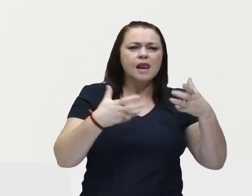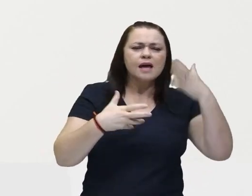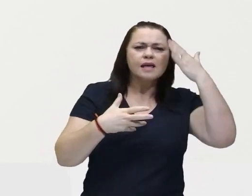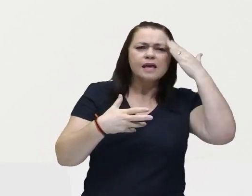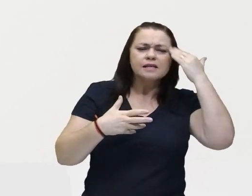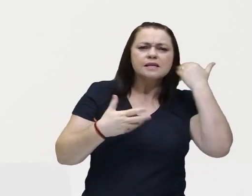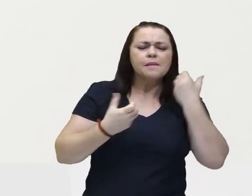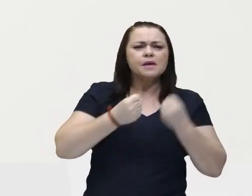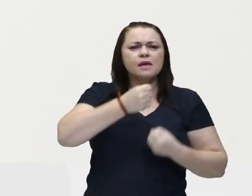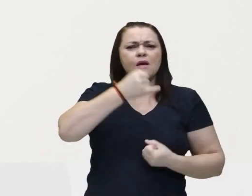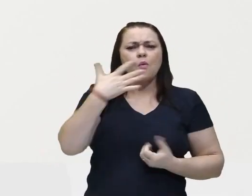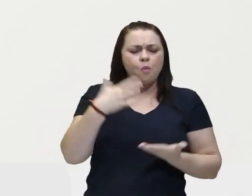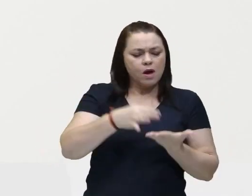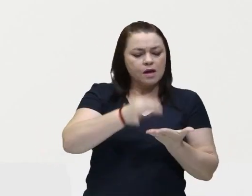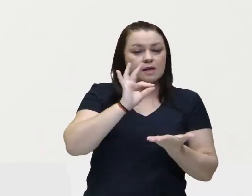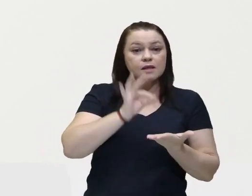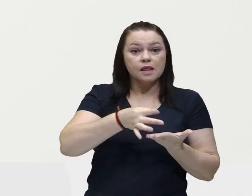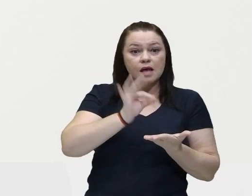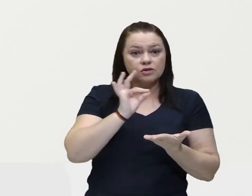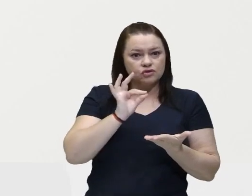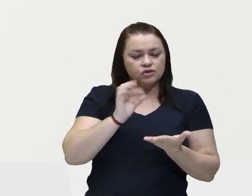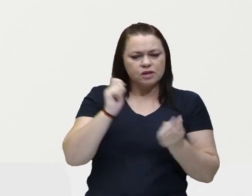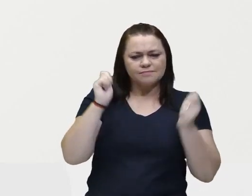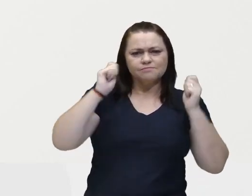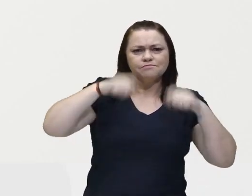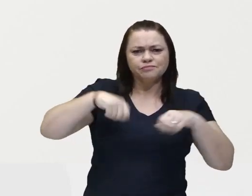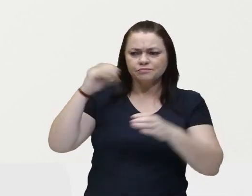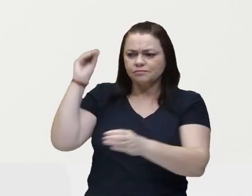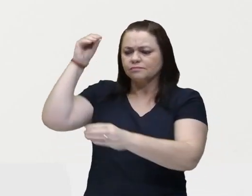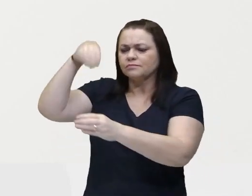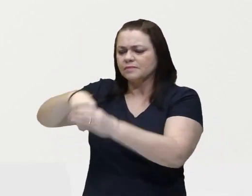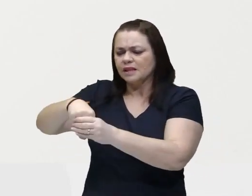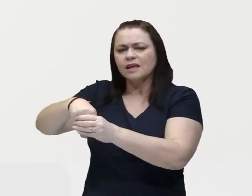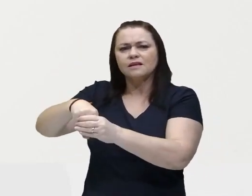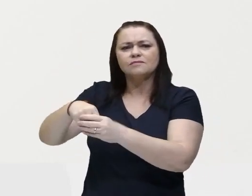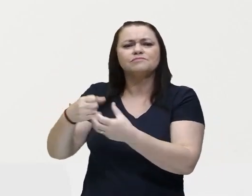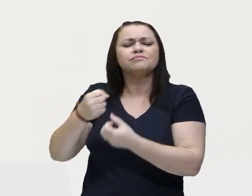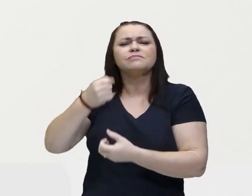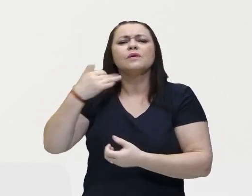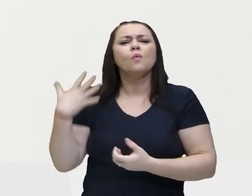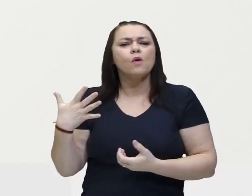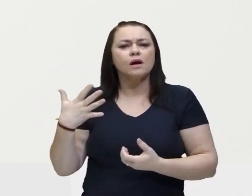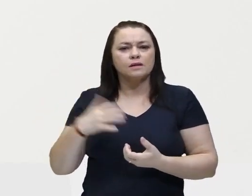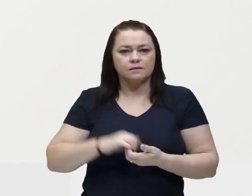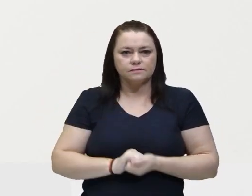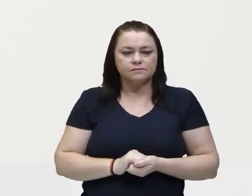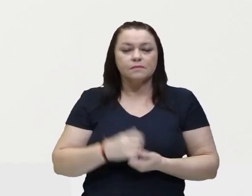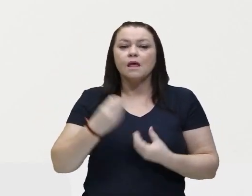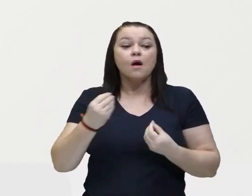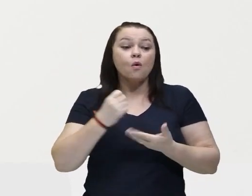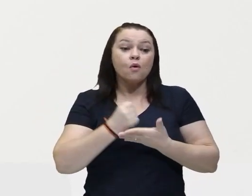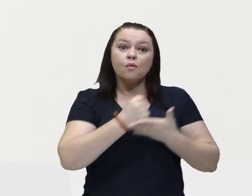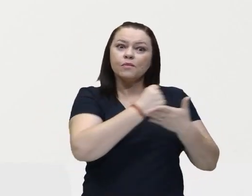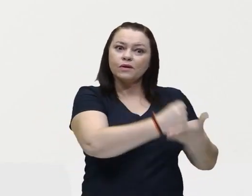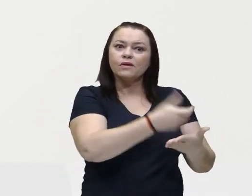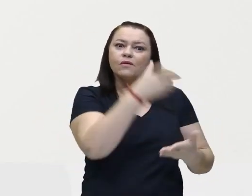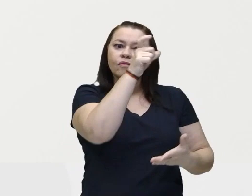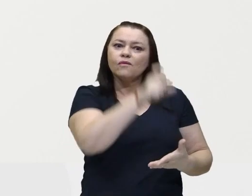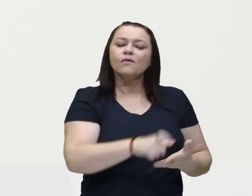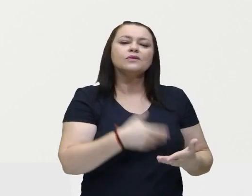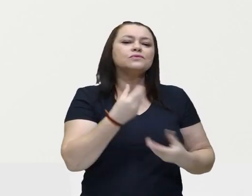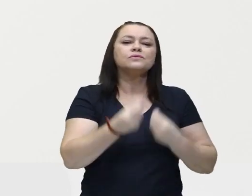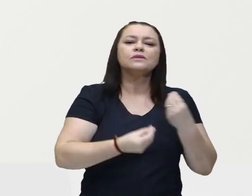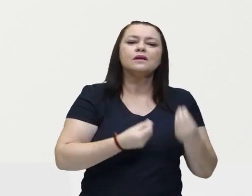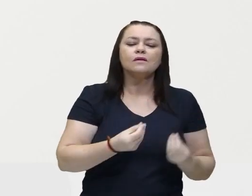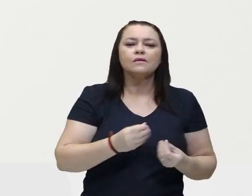saber quantas xícaras dessas vão caber em 1 quilo, tá certo? Como é que eu posso ajudar a Fran, professor, nesse sentido?